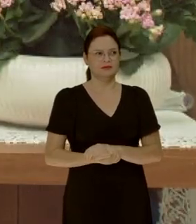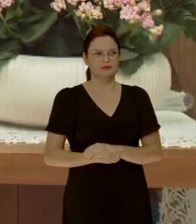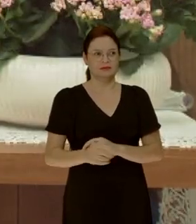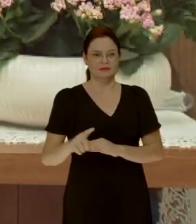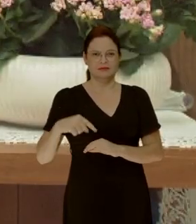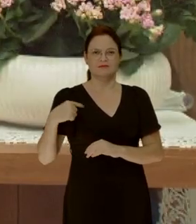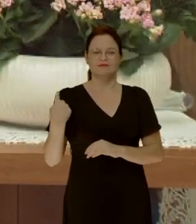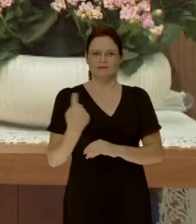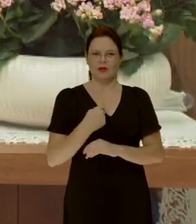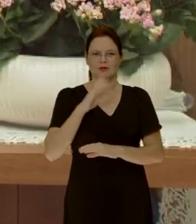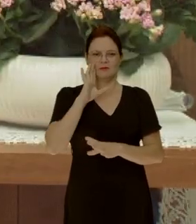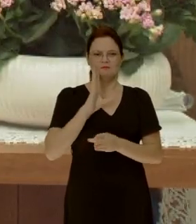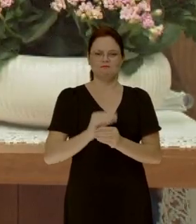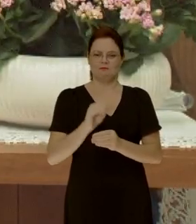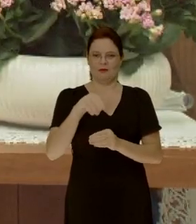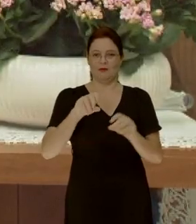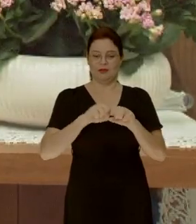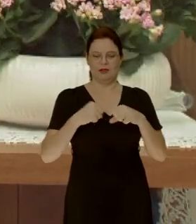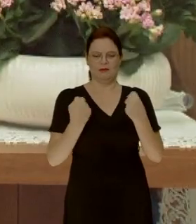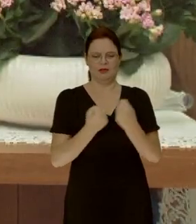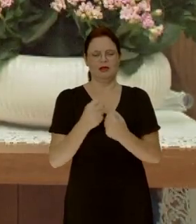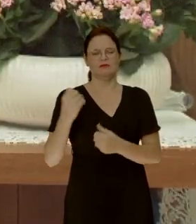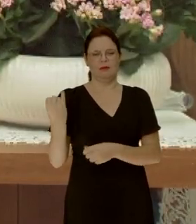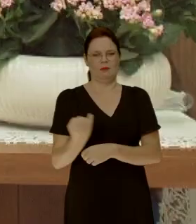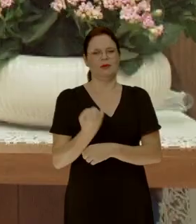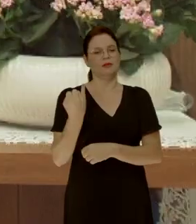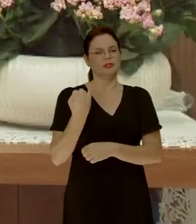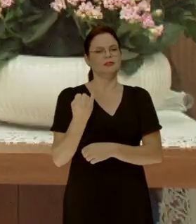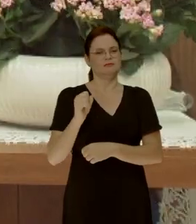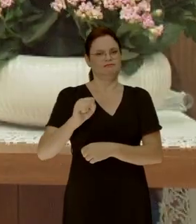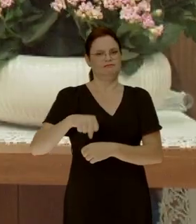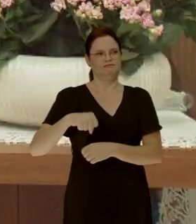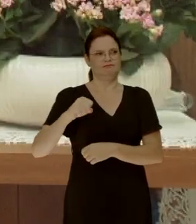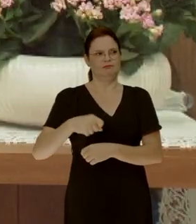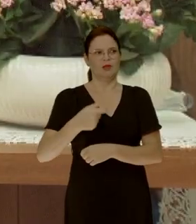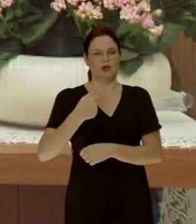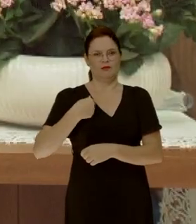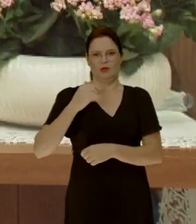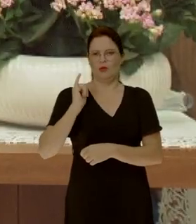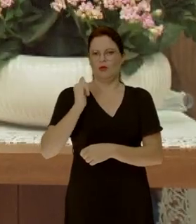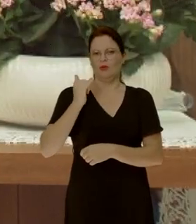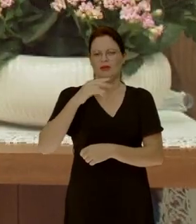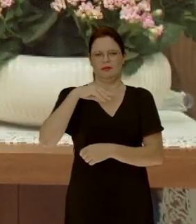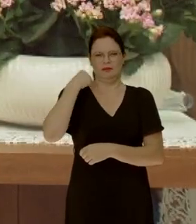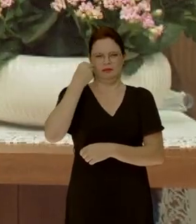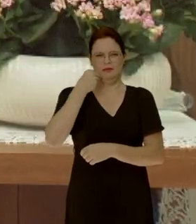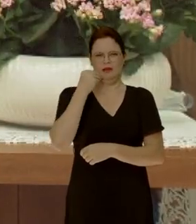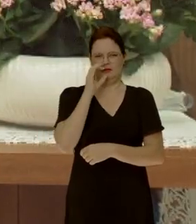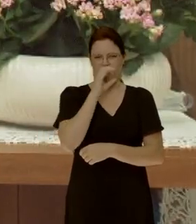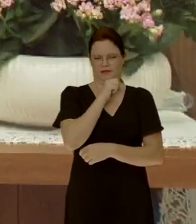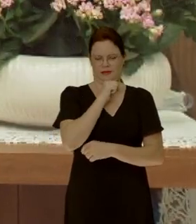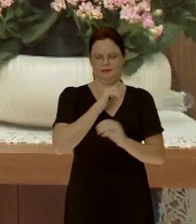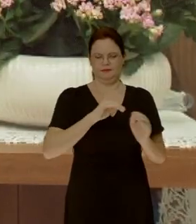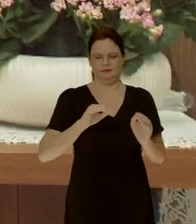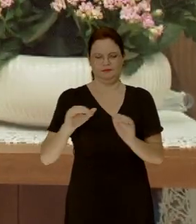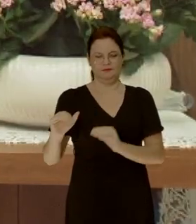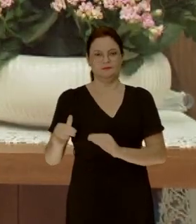isso é de suma importância. Eu vou contar uma pequena experiência. Quando